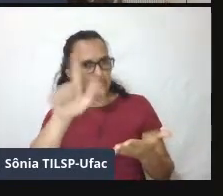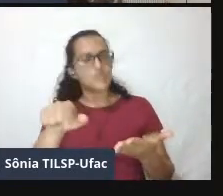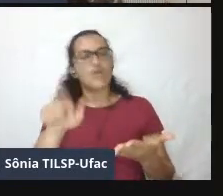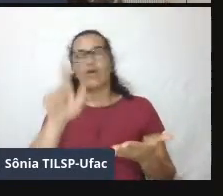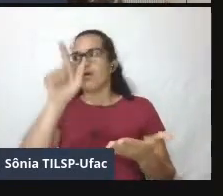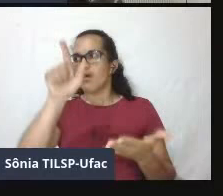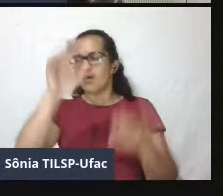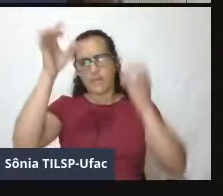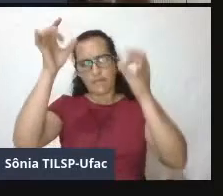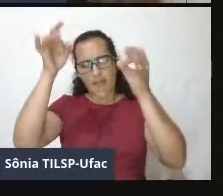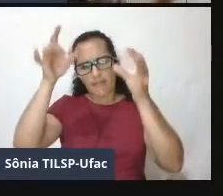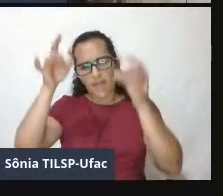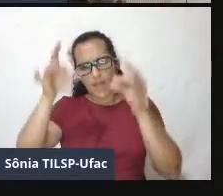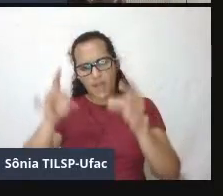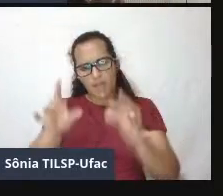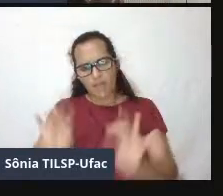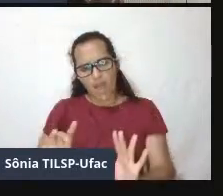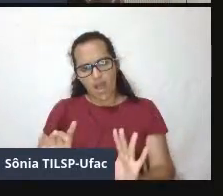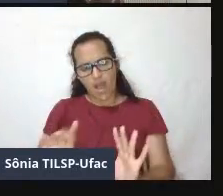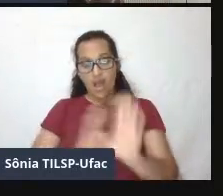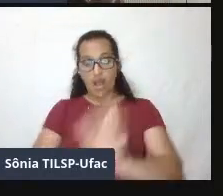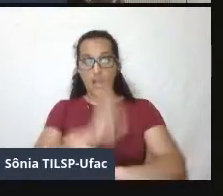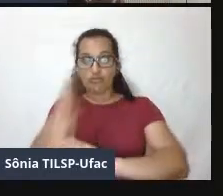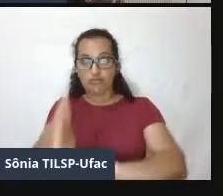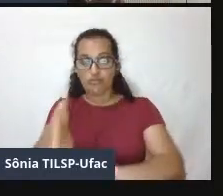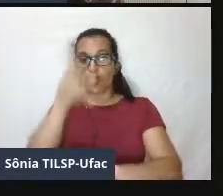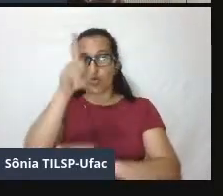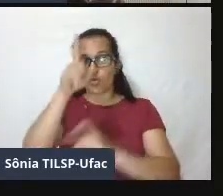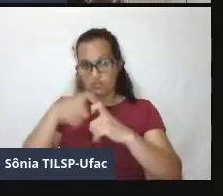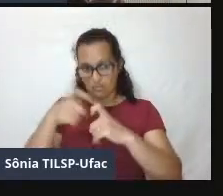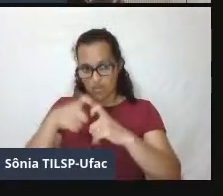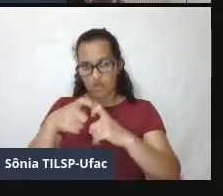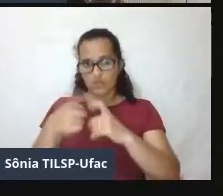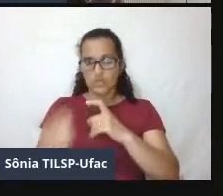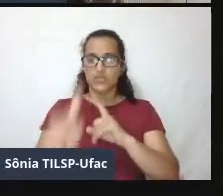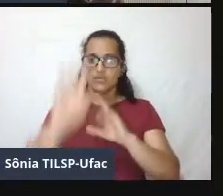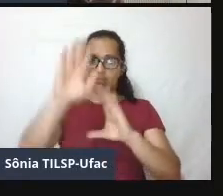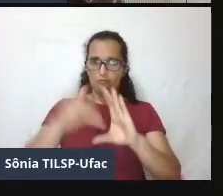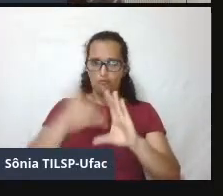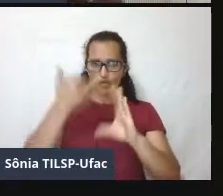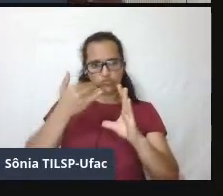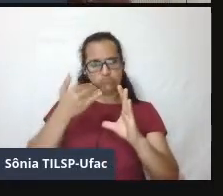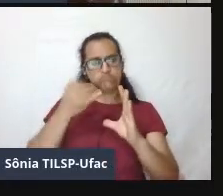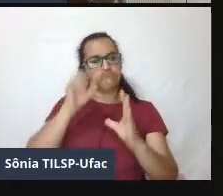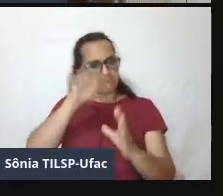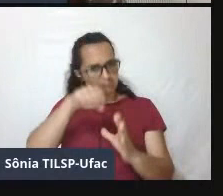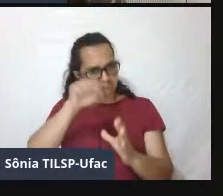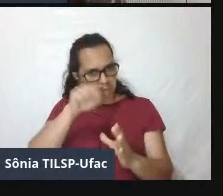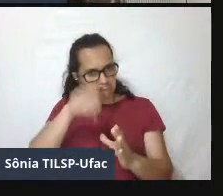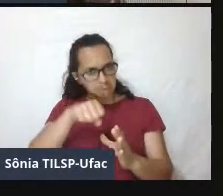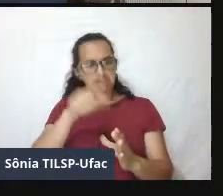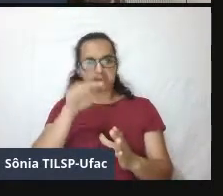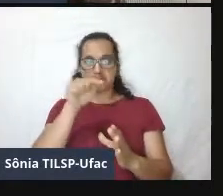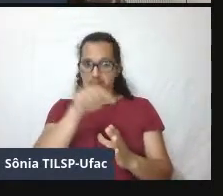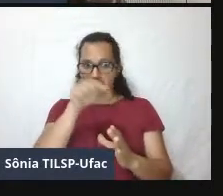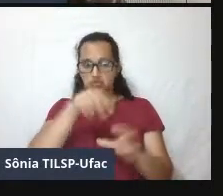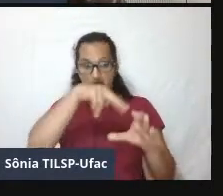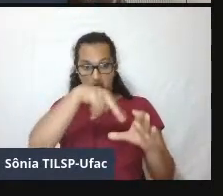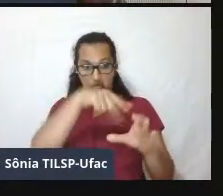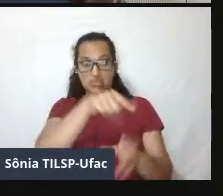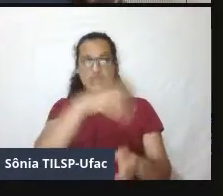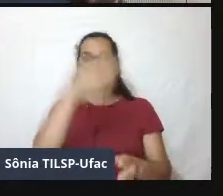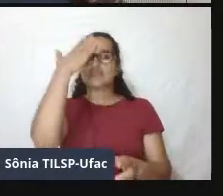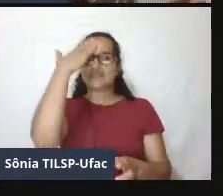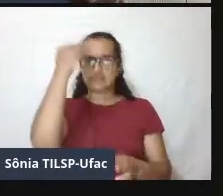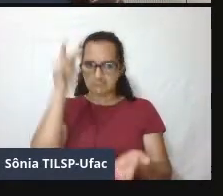isso. E ela foi consultar com o profissional 2 dias depois, ela retornou uma mensagem e disse, olha, Celso, as coisas que você tinha falado que existia na